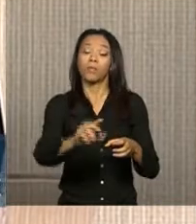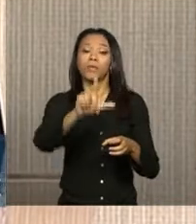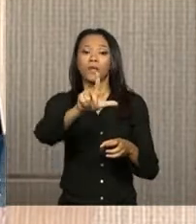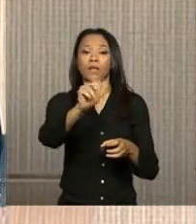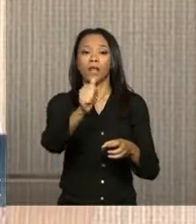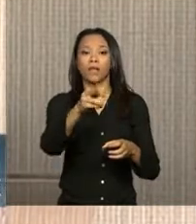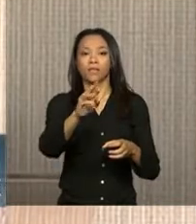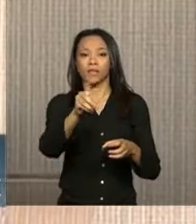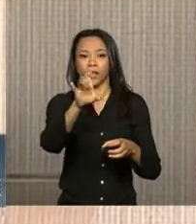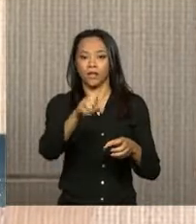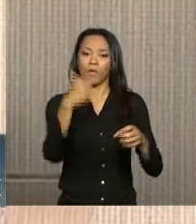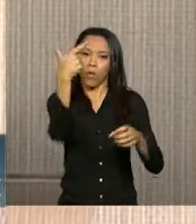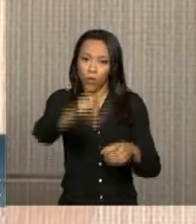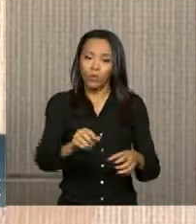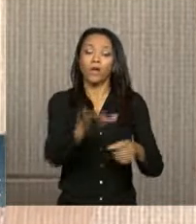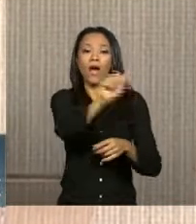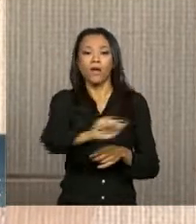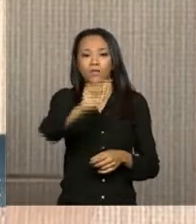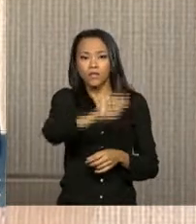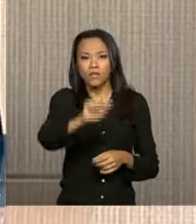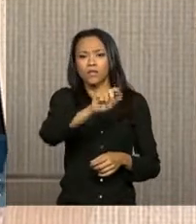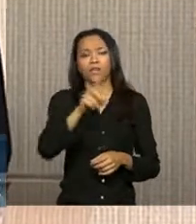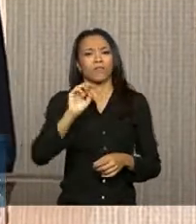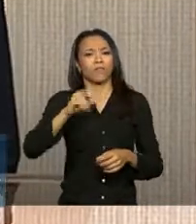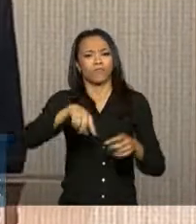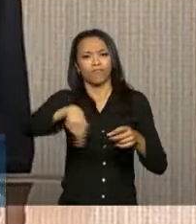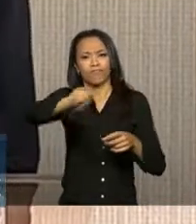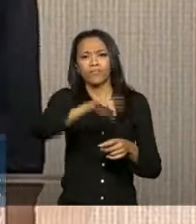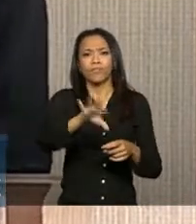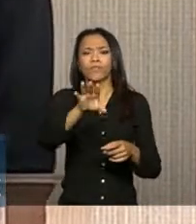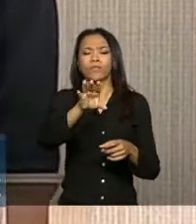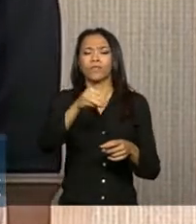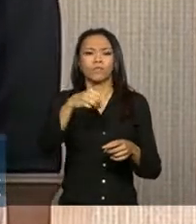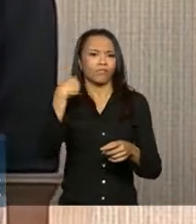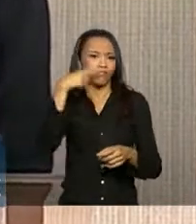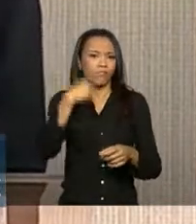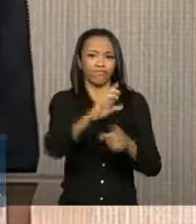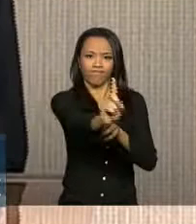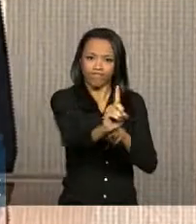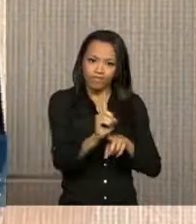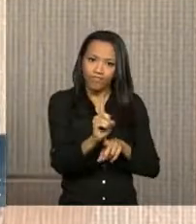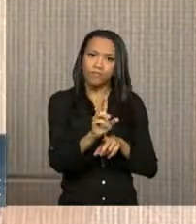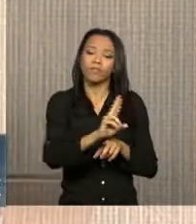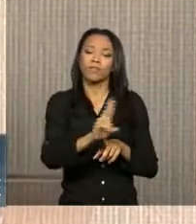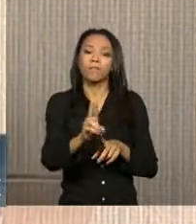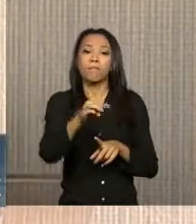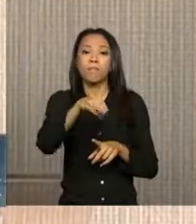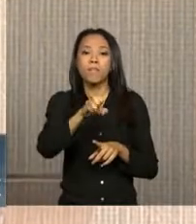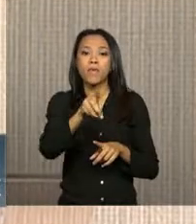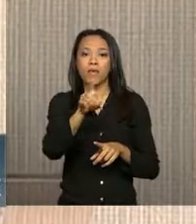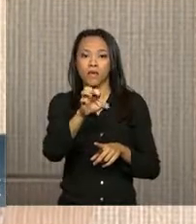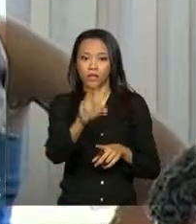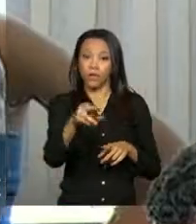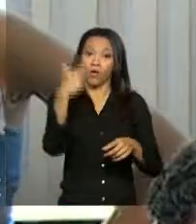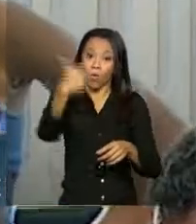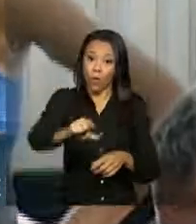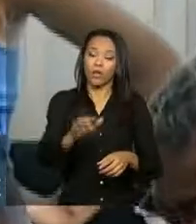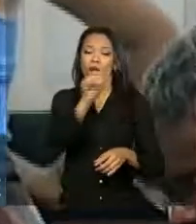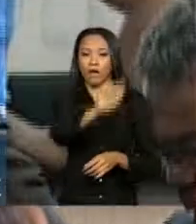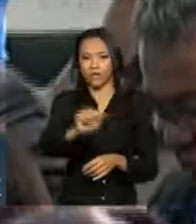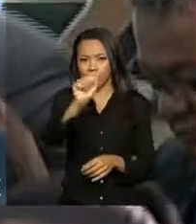a associação dos magistrados brasileiros a mbl braz mendes a associação